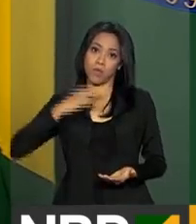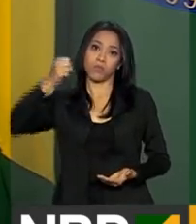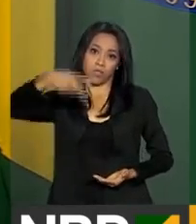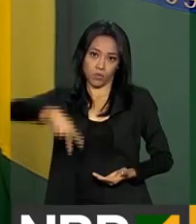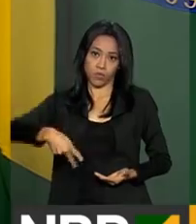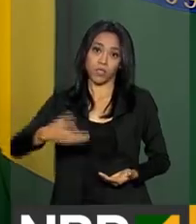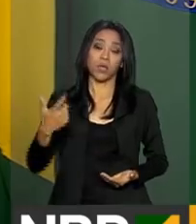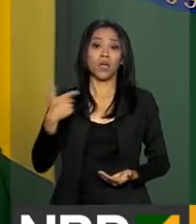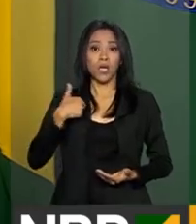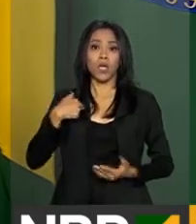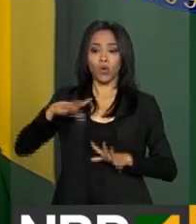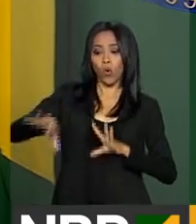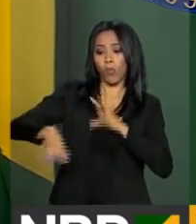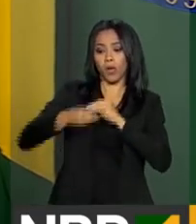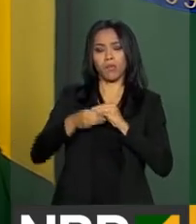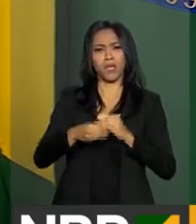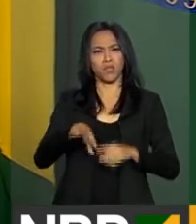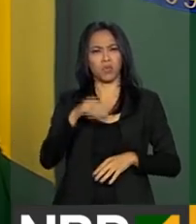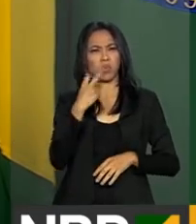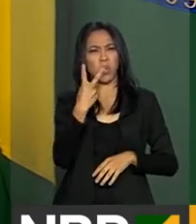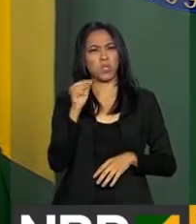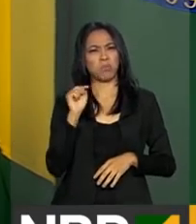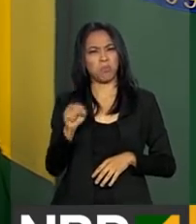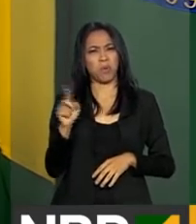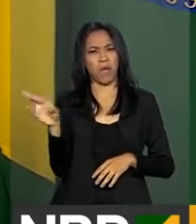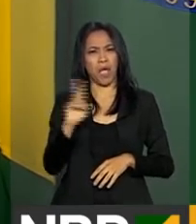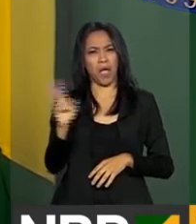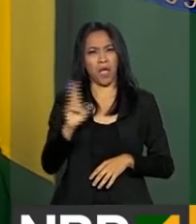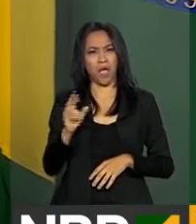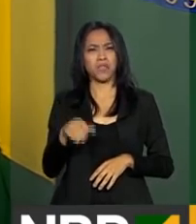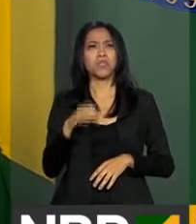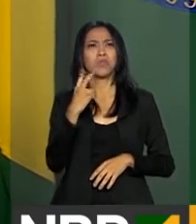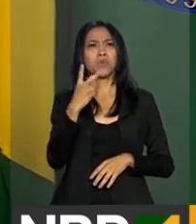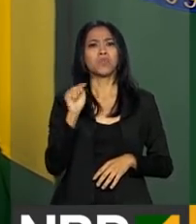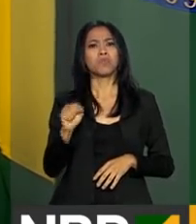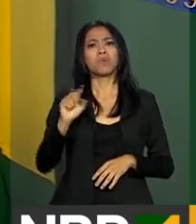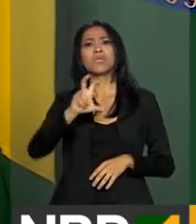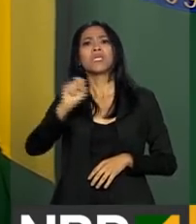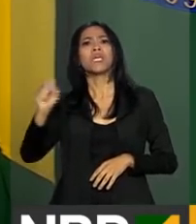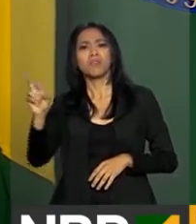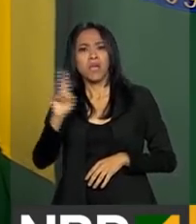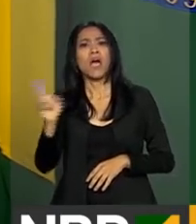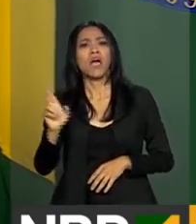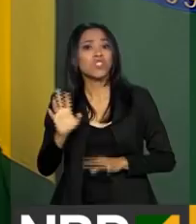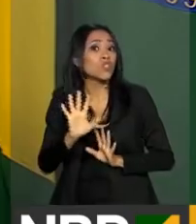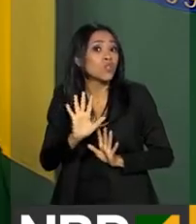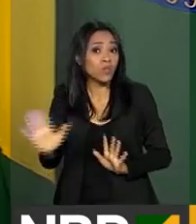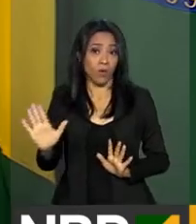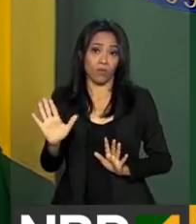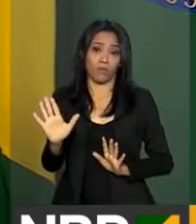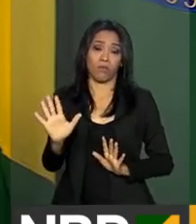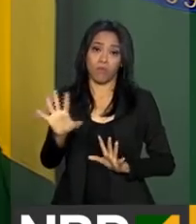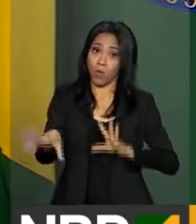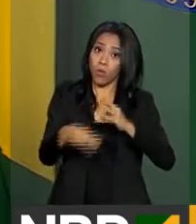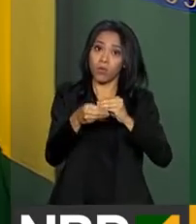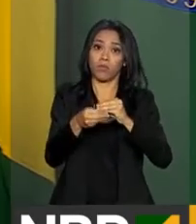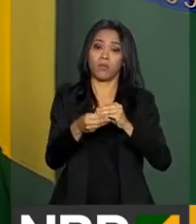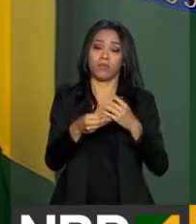ganho aqui um complemento que chega a dois mil reais dois mil e quinhentos reais por aí e só